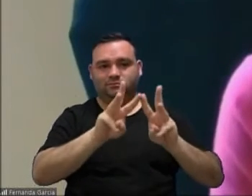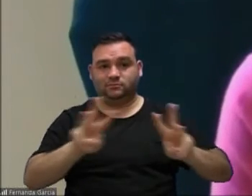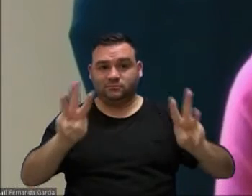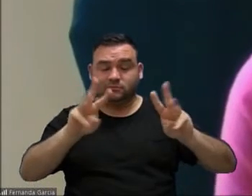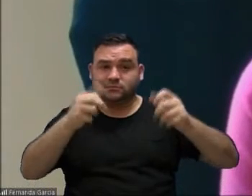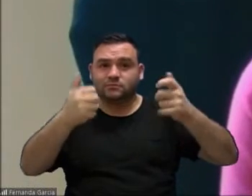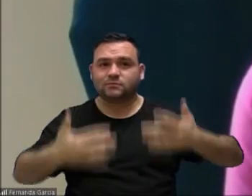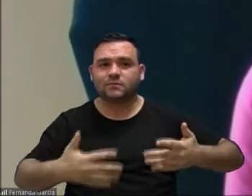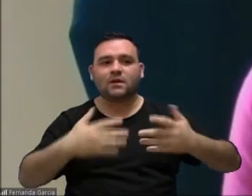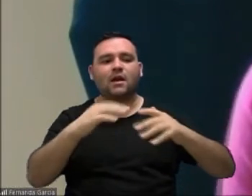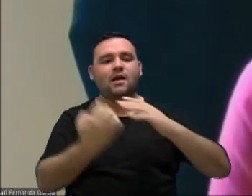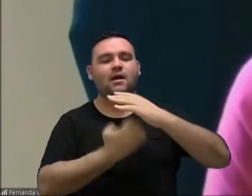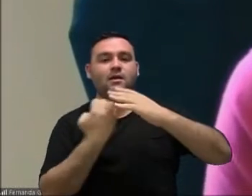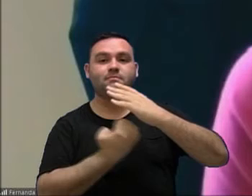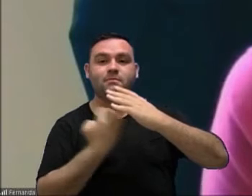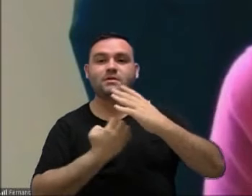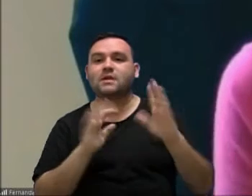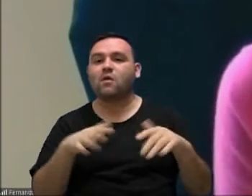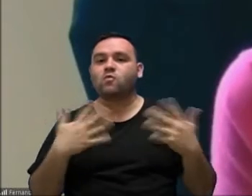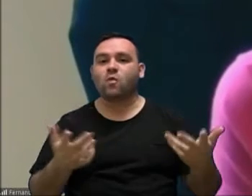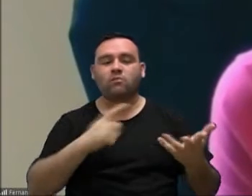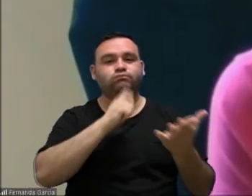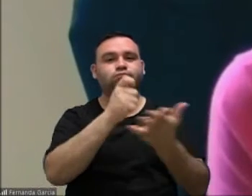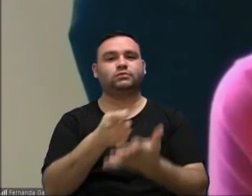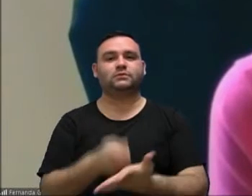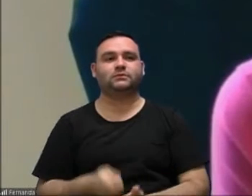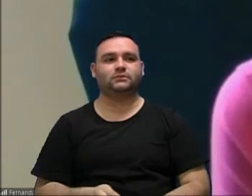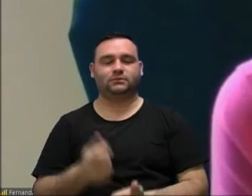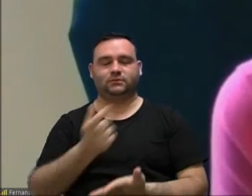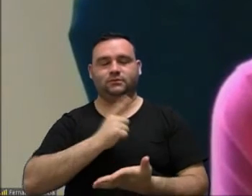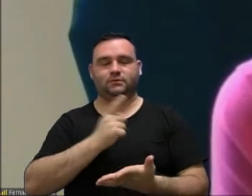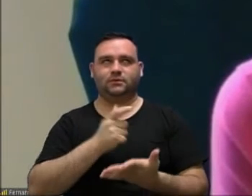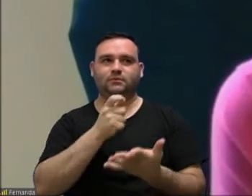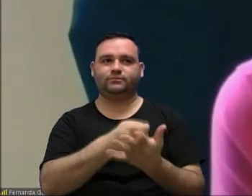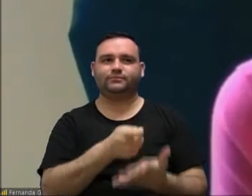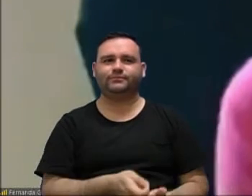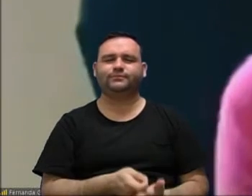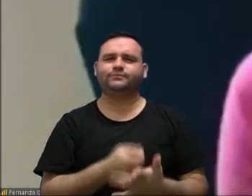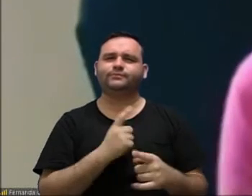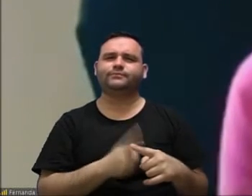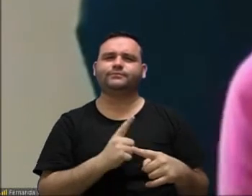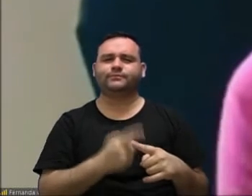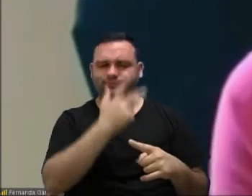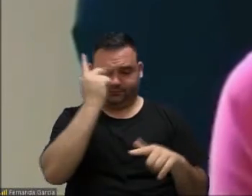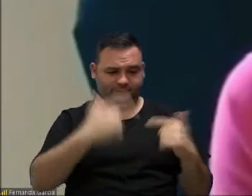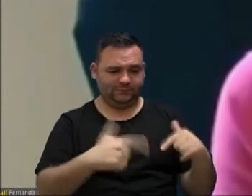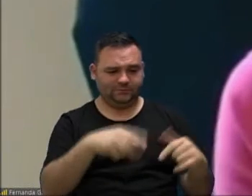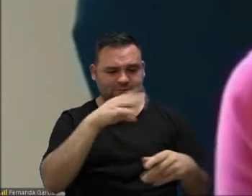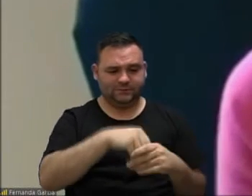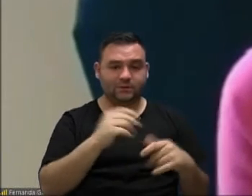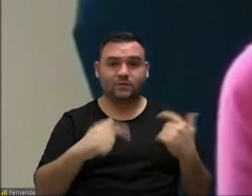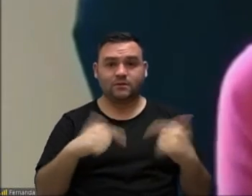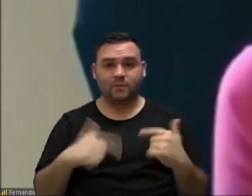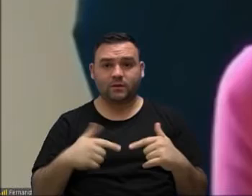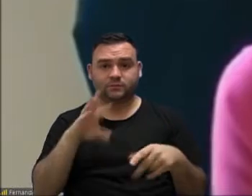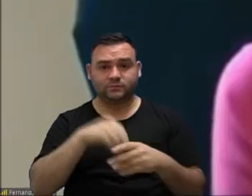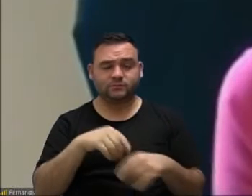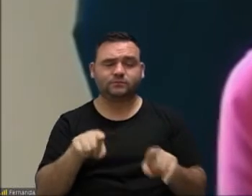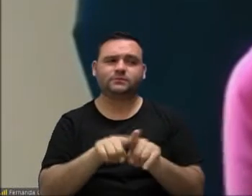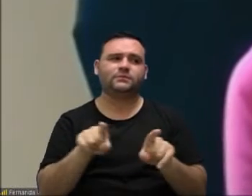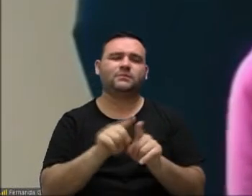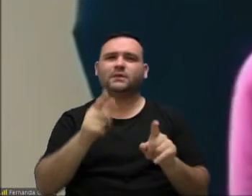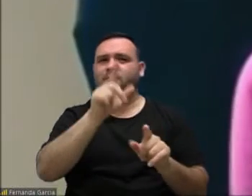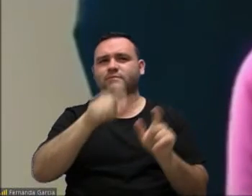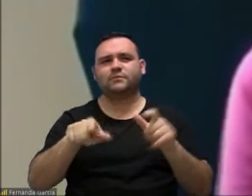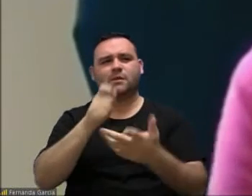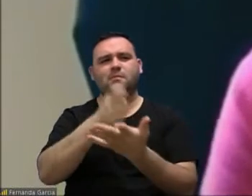dados das empresas que estão puxando pagamento para funcionários trabalhadores esses pagamentos